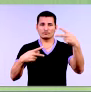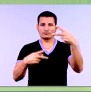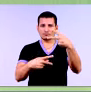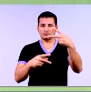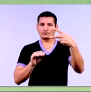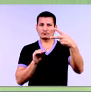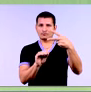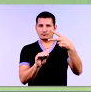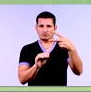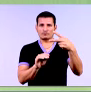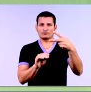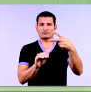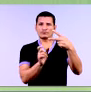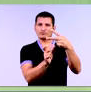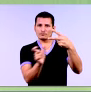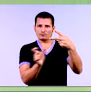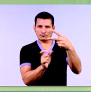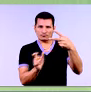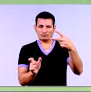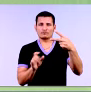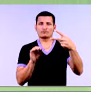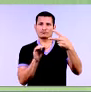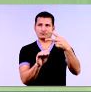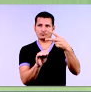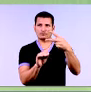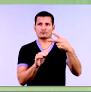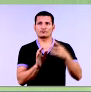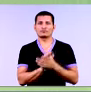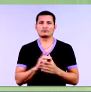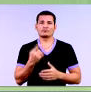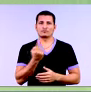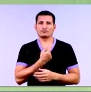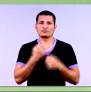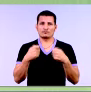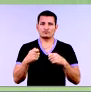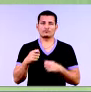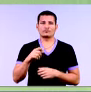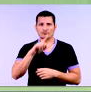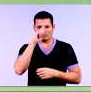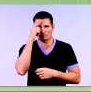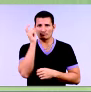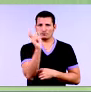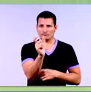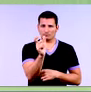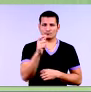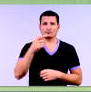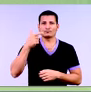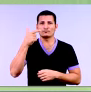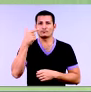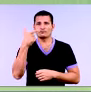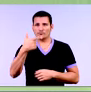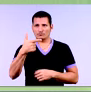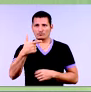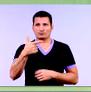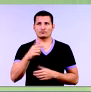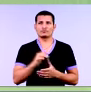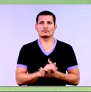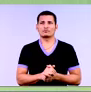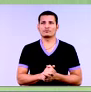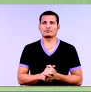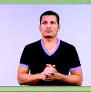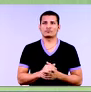realizado dentro do escopo PHP. Nós podemos criar duas variáveis. Aqui eu estou criando duas